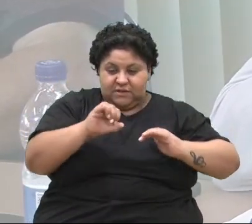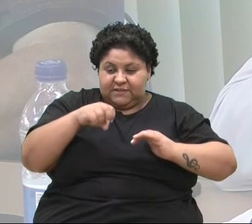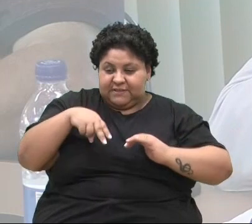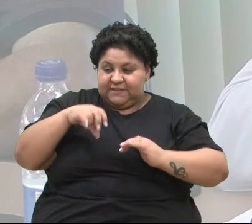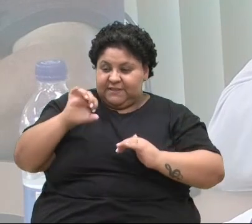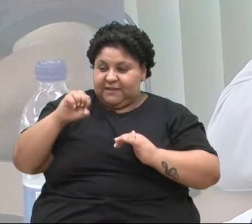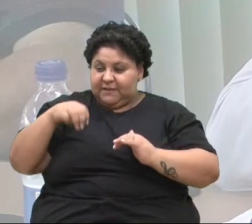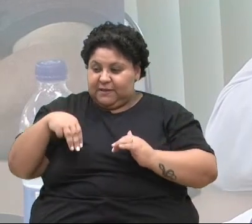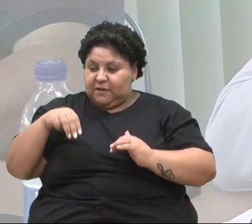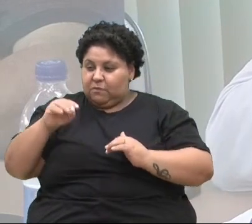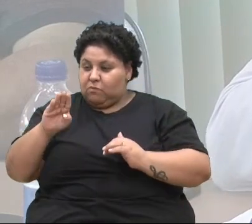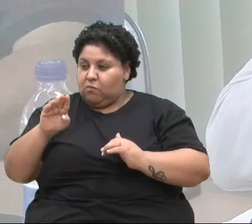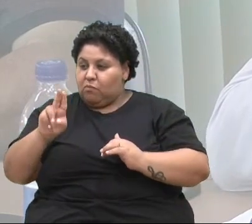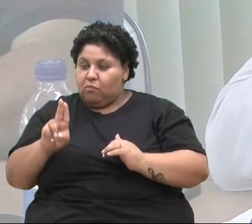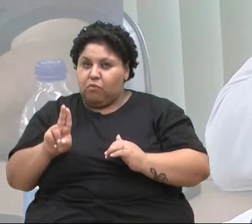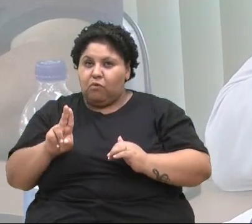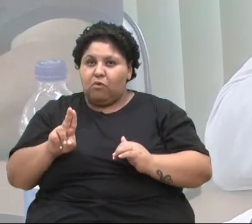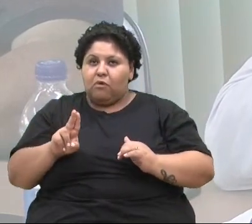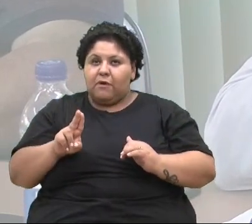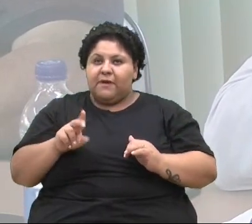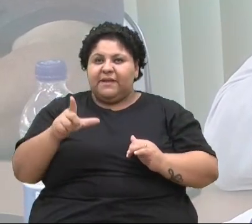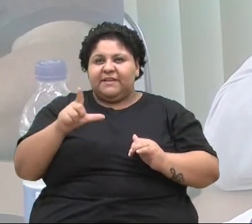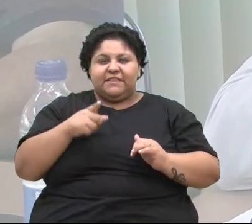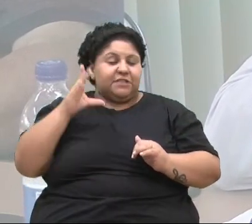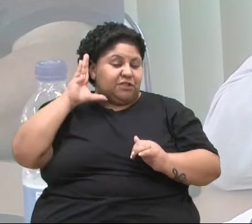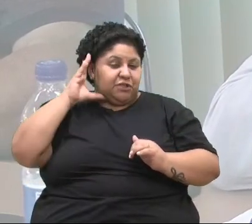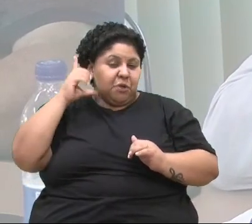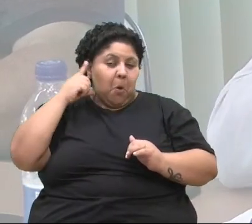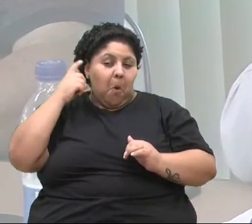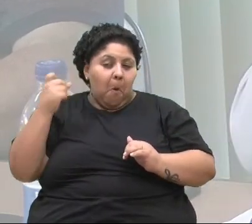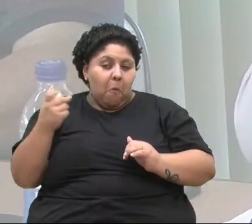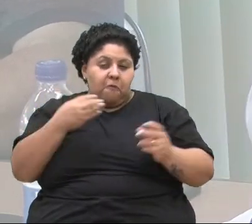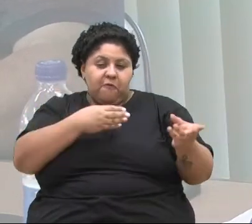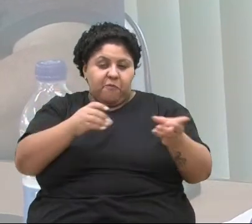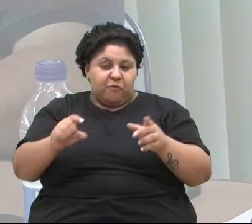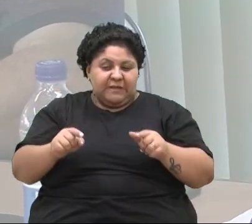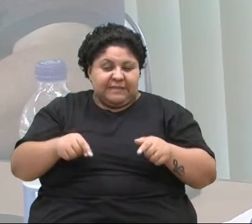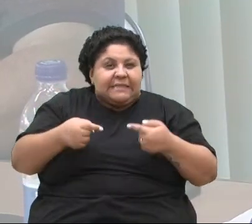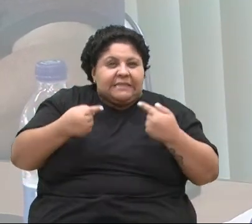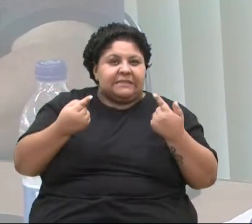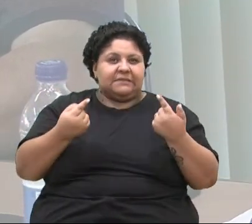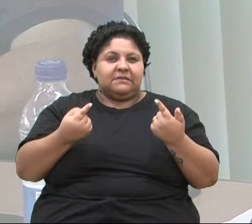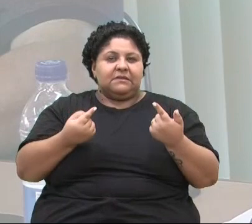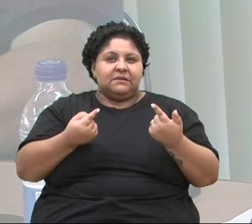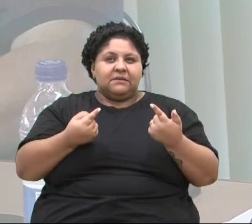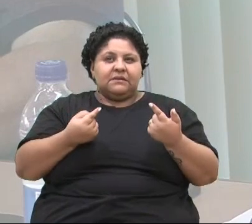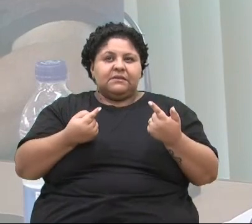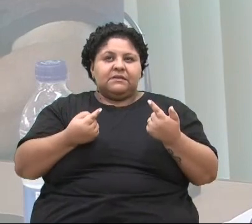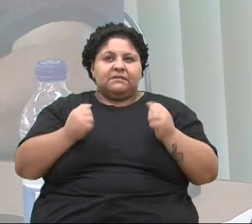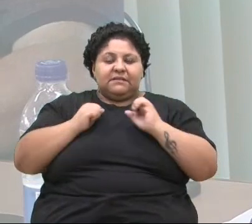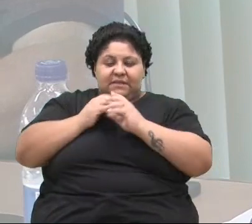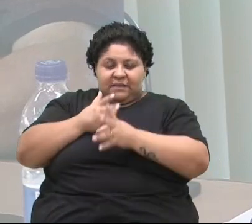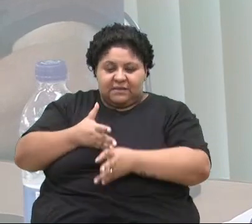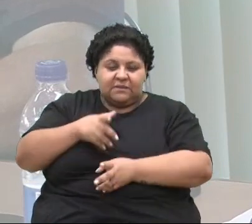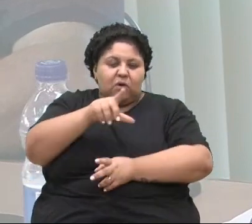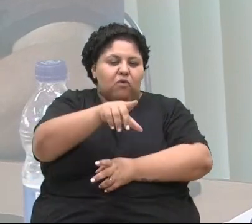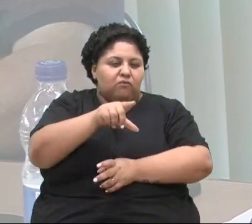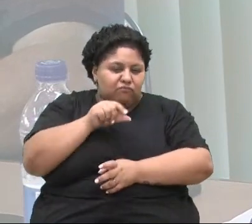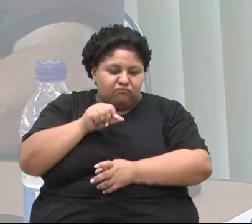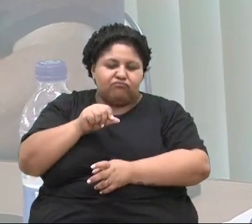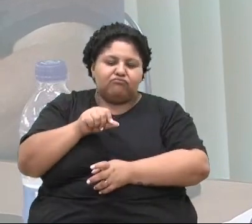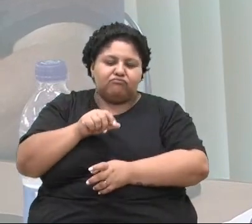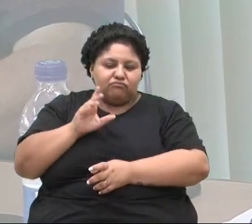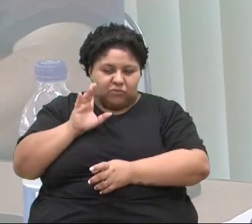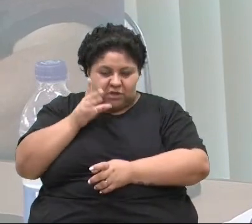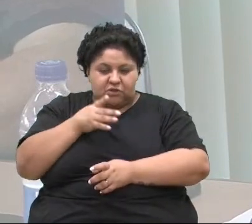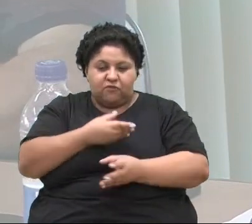aí. A gente ouve muitas críticas nesse sentido, e se essa medida for tomada, tenho certeza que vai resolver